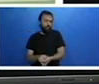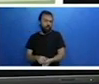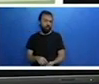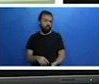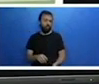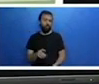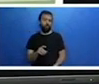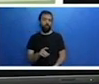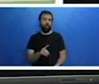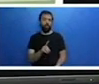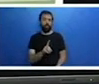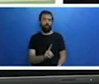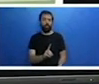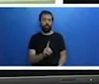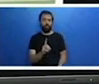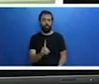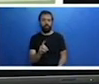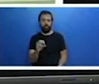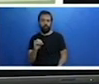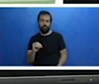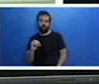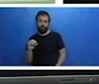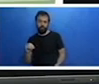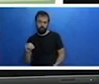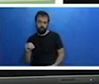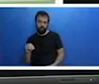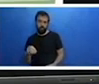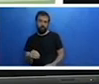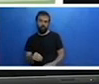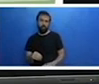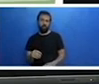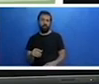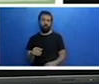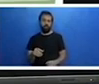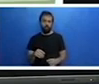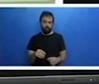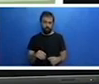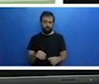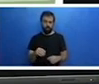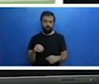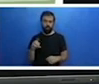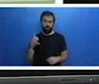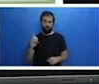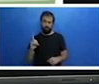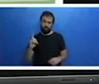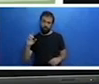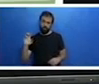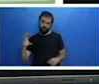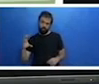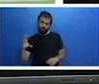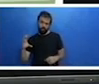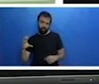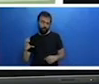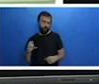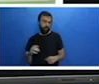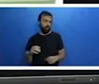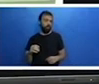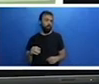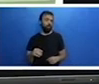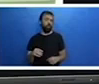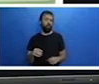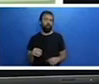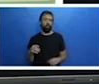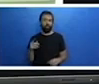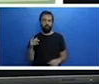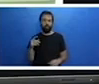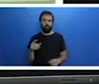um francês teve a ideia de jogar damas em um tabuleiro de xadrez, aumentando assim o número de peças, 12